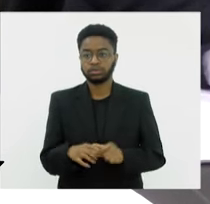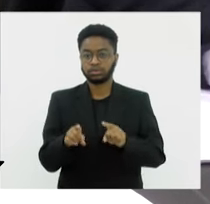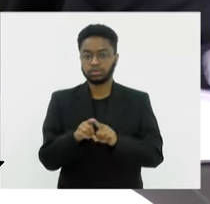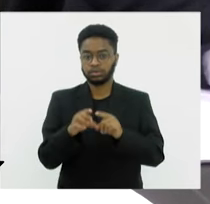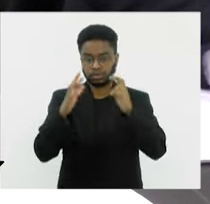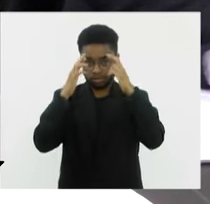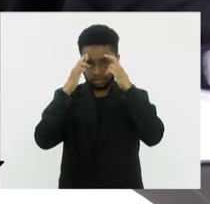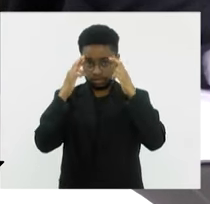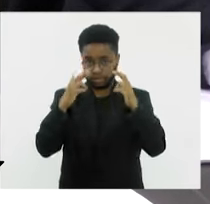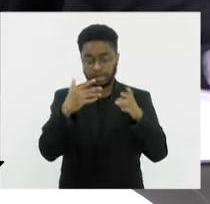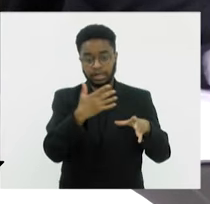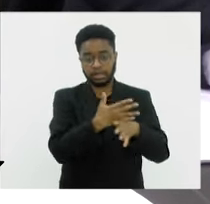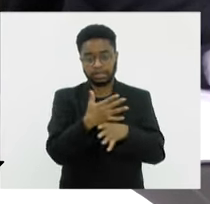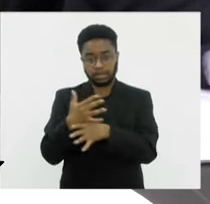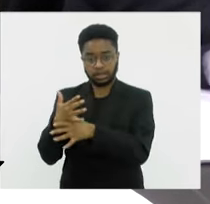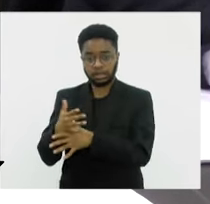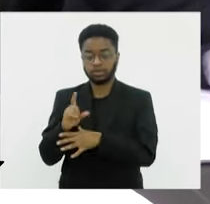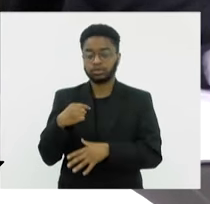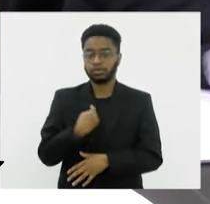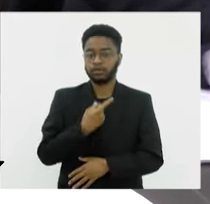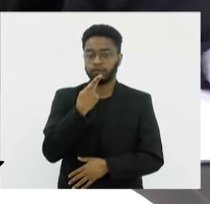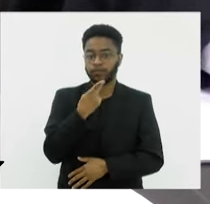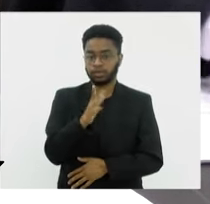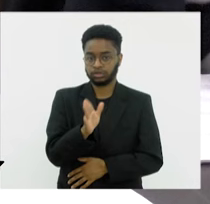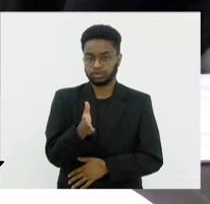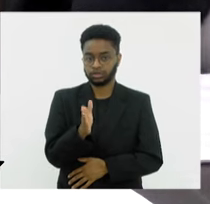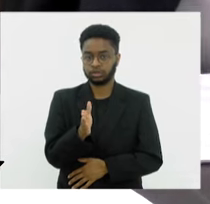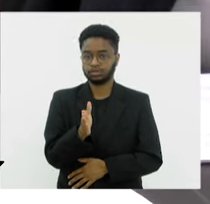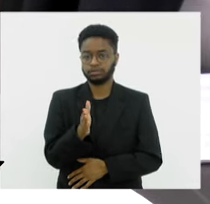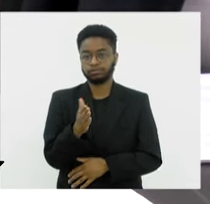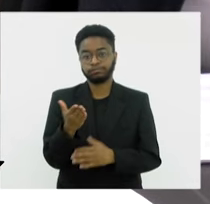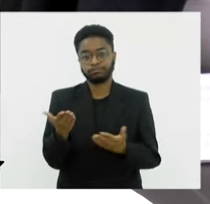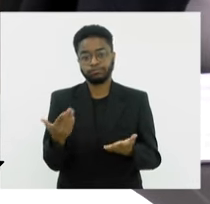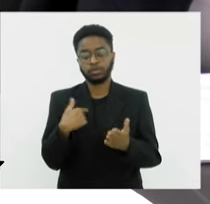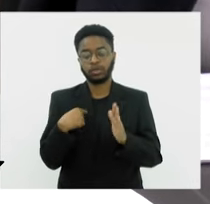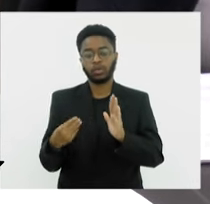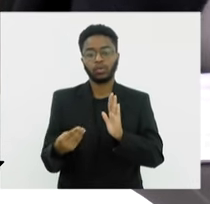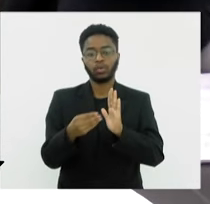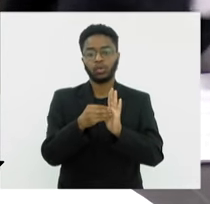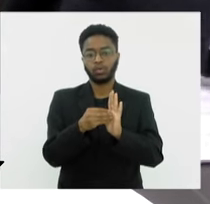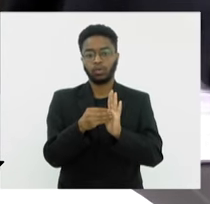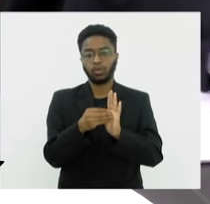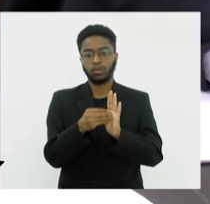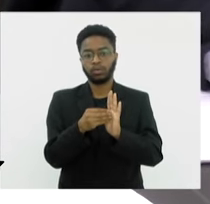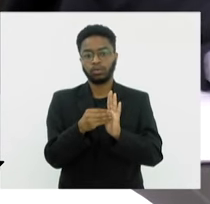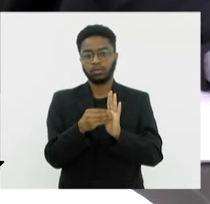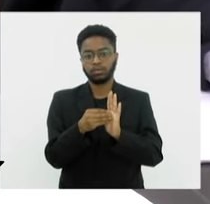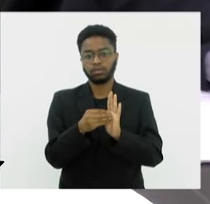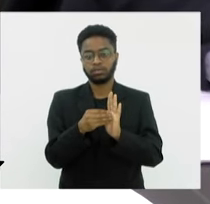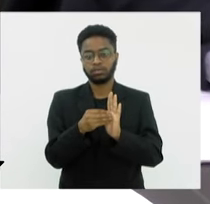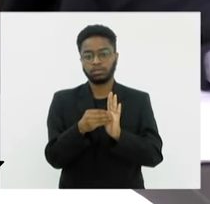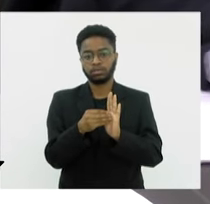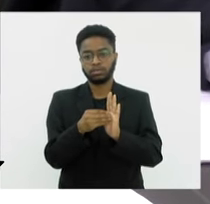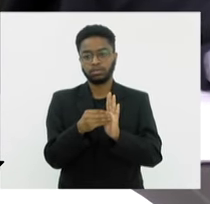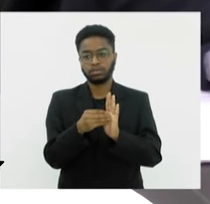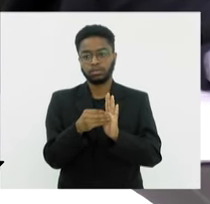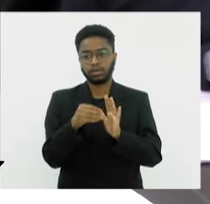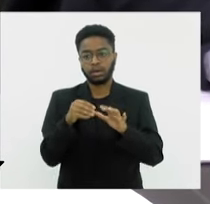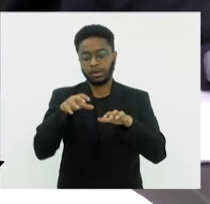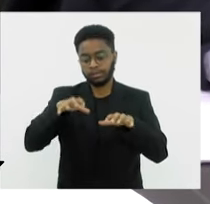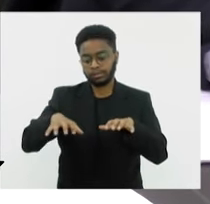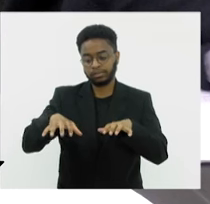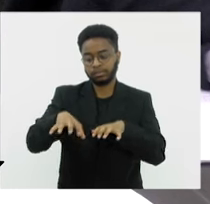respeitando os municípios mencionados por ele, eu coloquei, não é, as